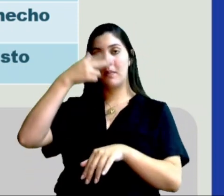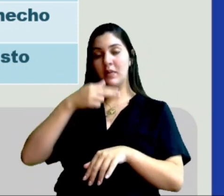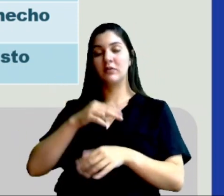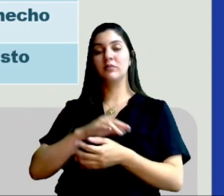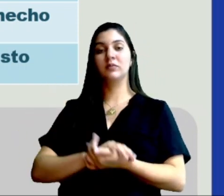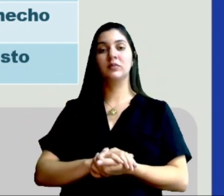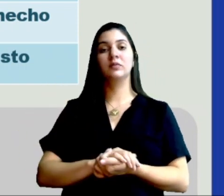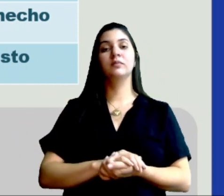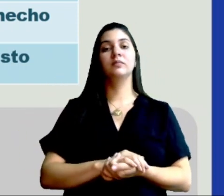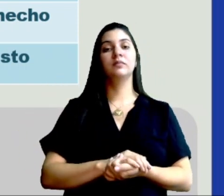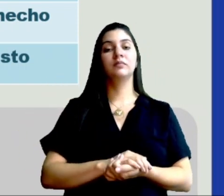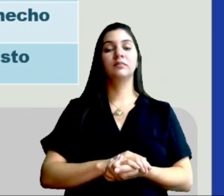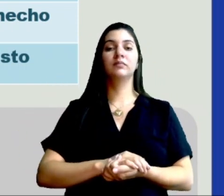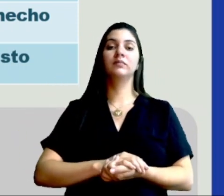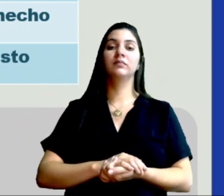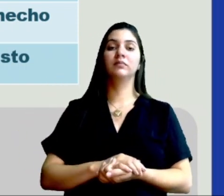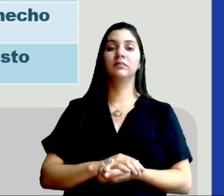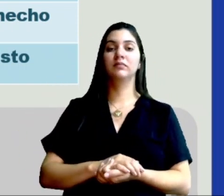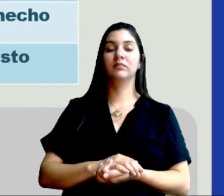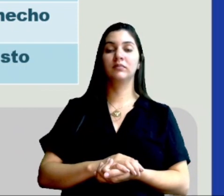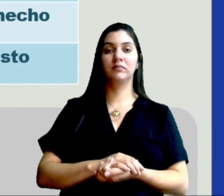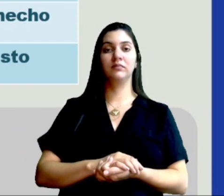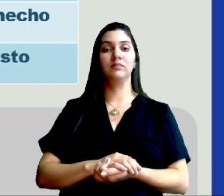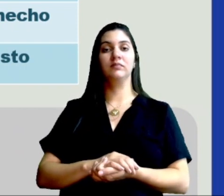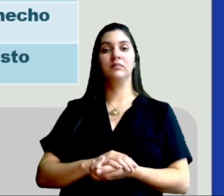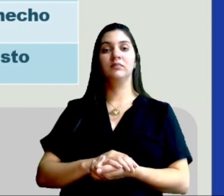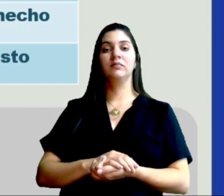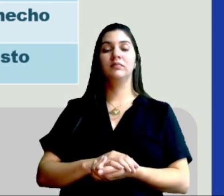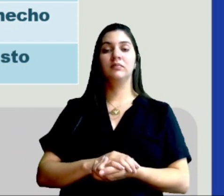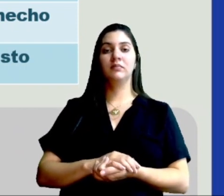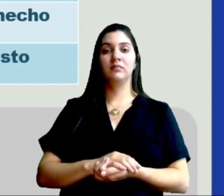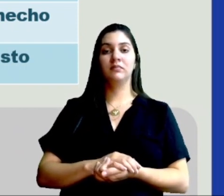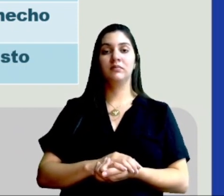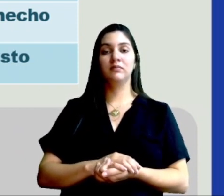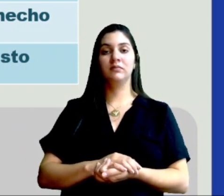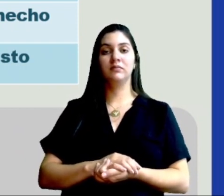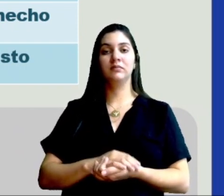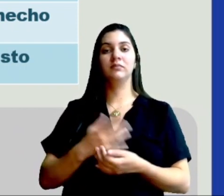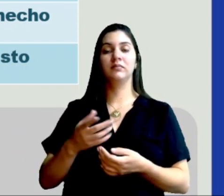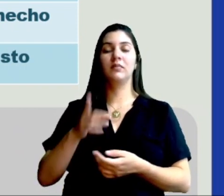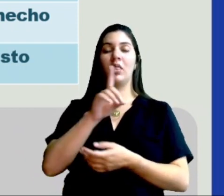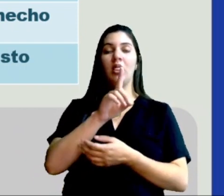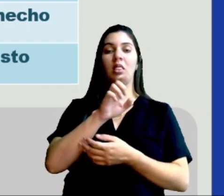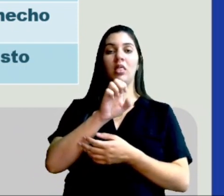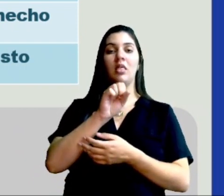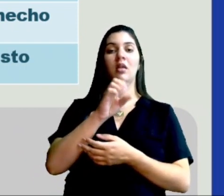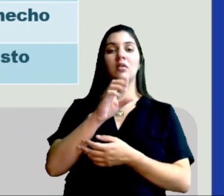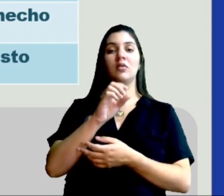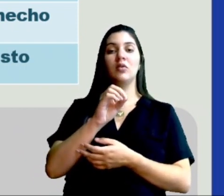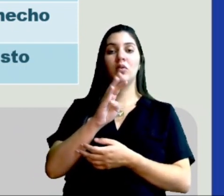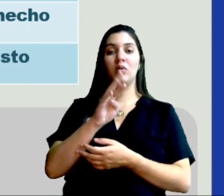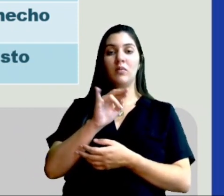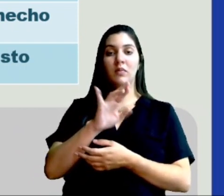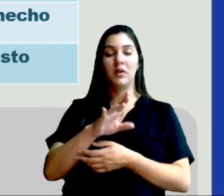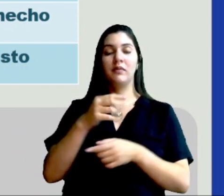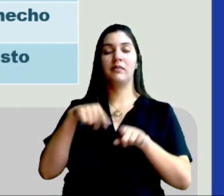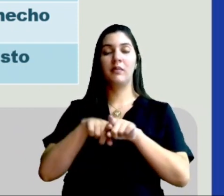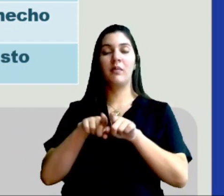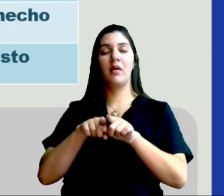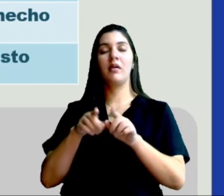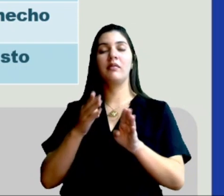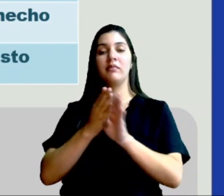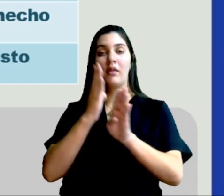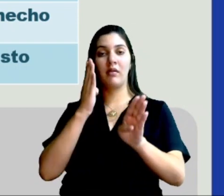cobrir, eu teria coberto. Encobrir, encoberto. Descobrir, descoberto.